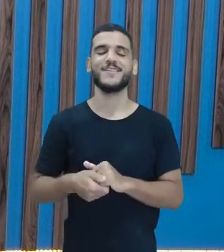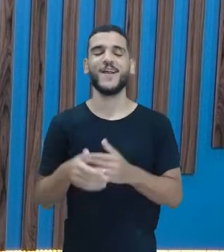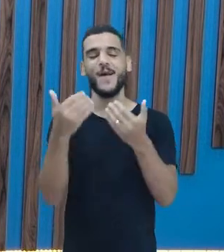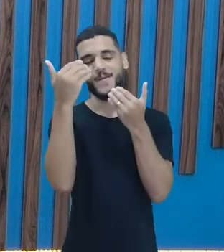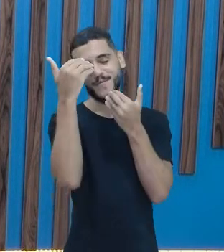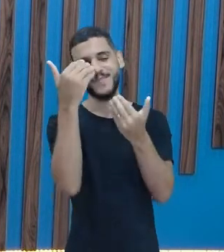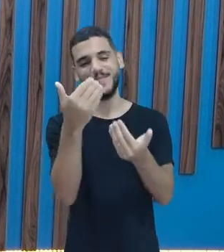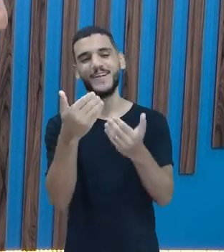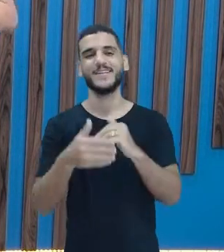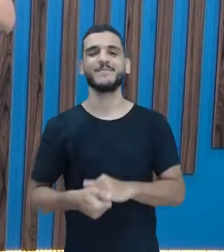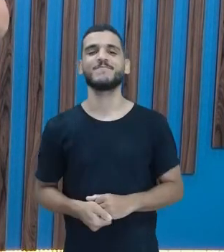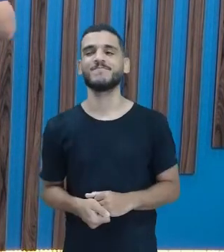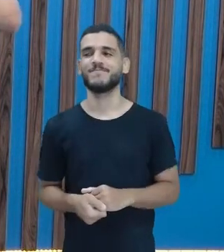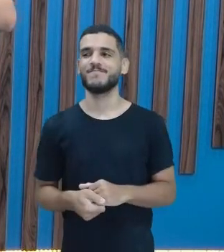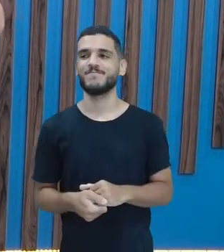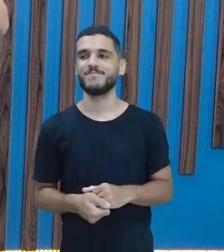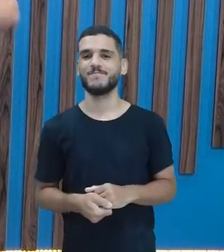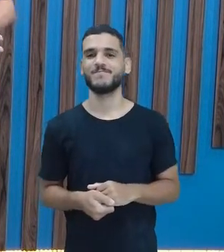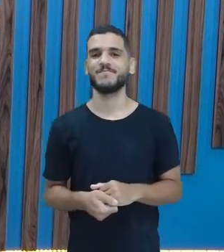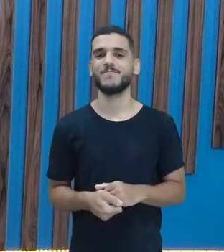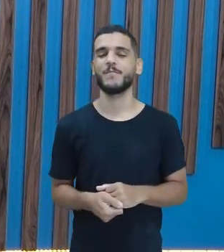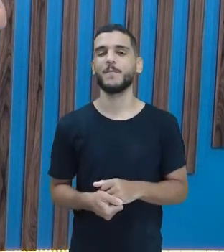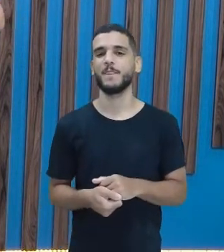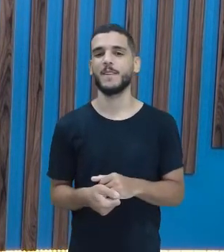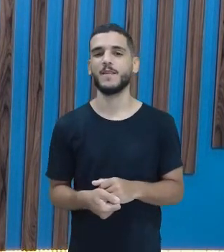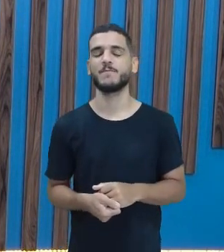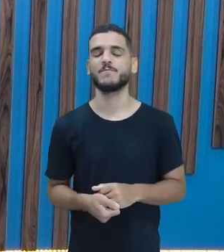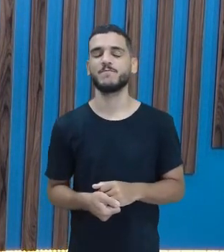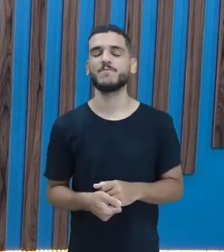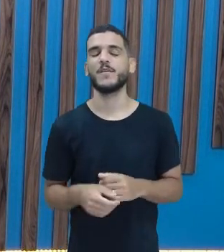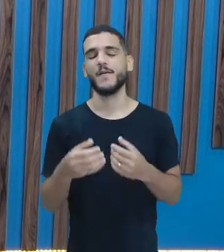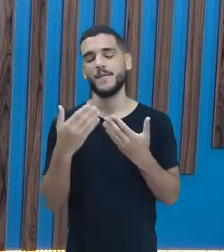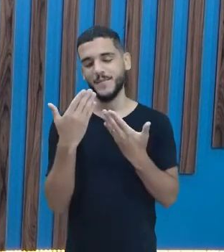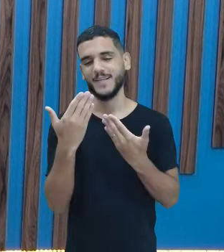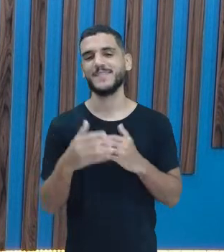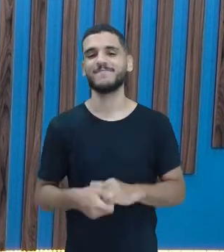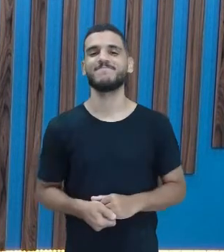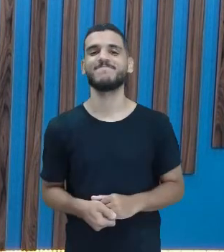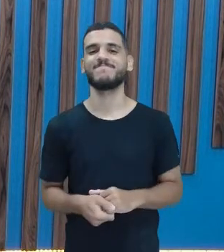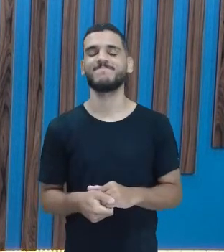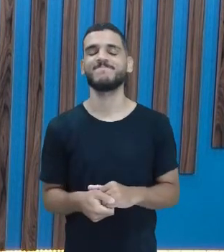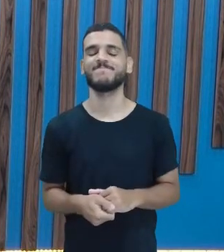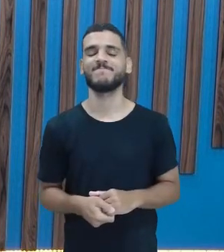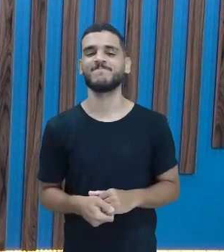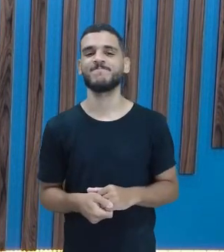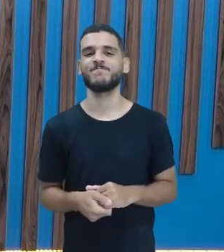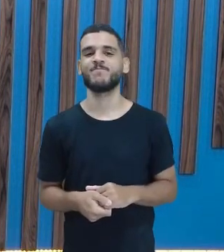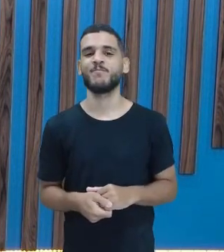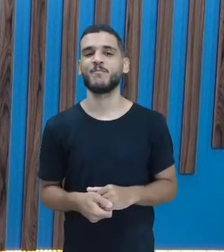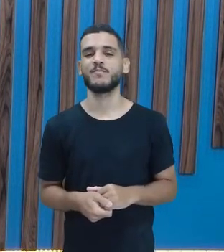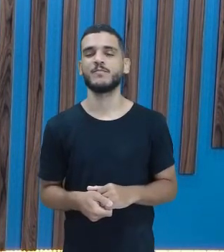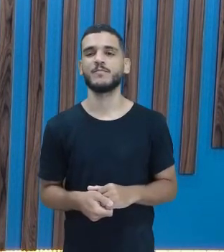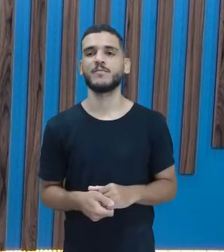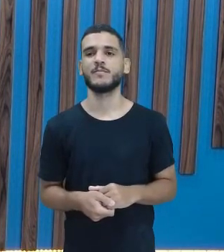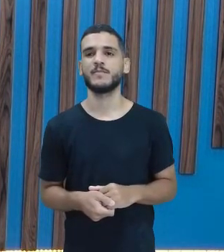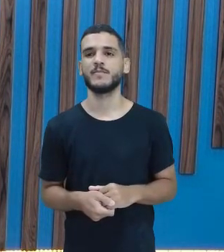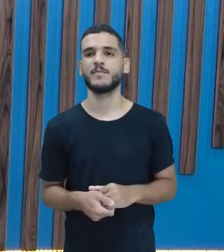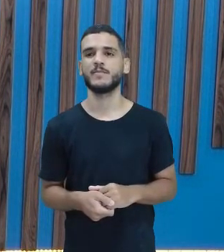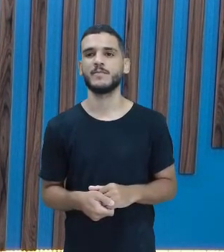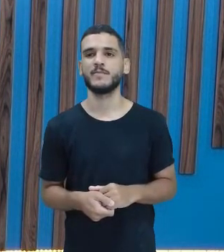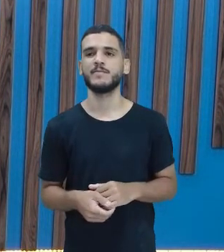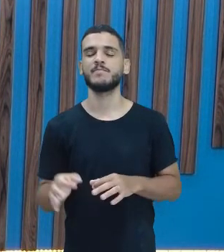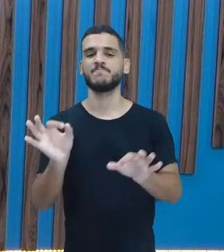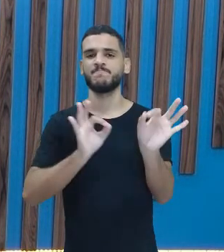muito bem. Ótima sua contribuição, excelente, muito obrigada. Aí a gente aqui, ó, organização